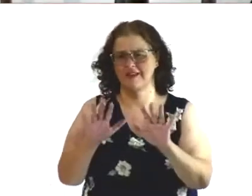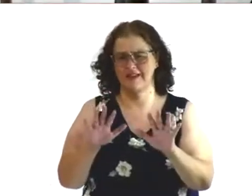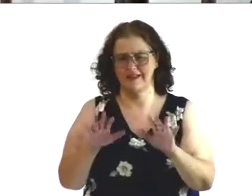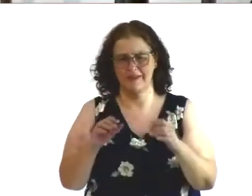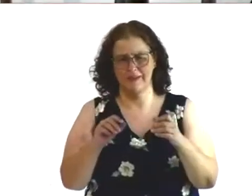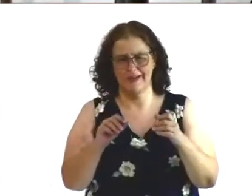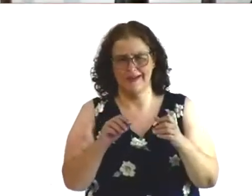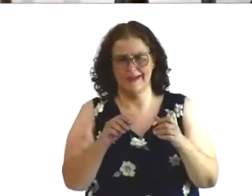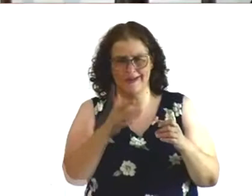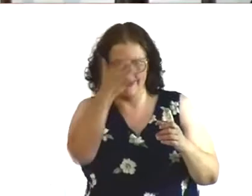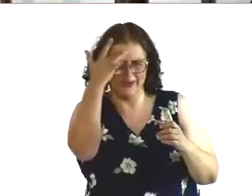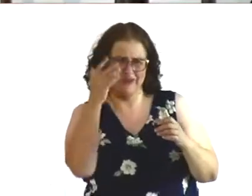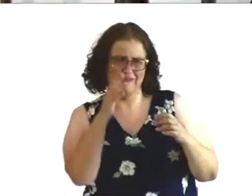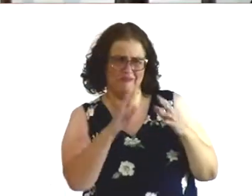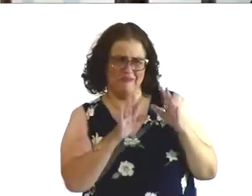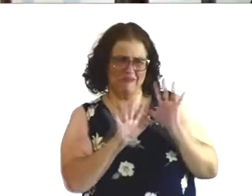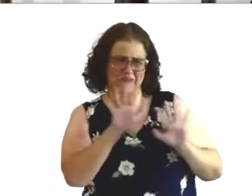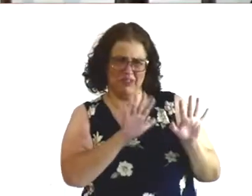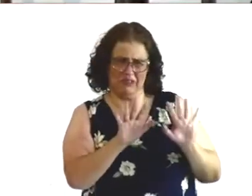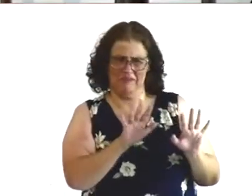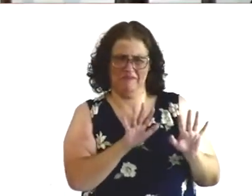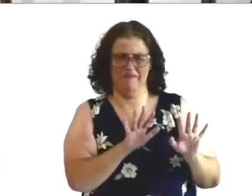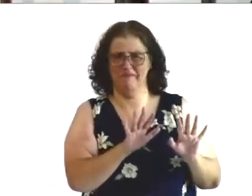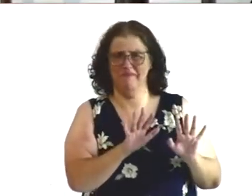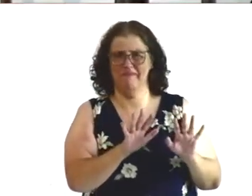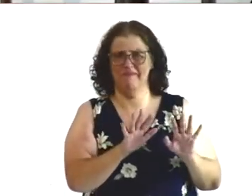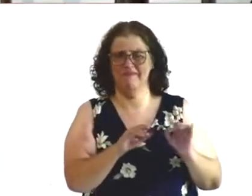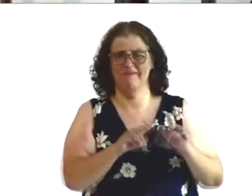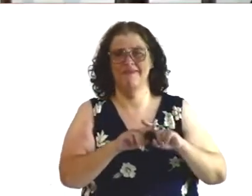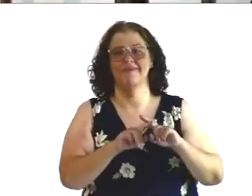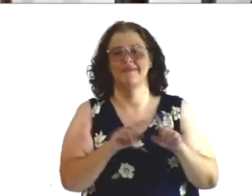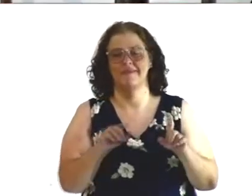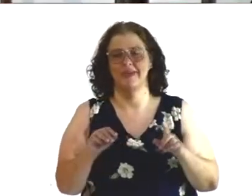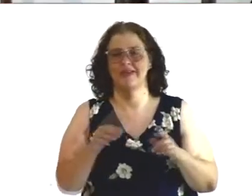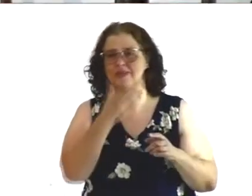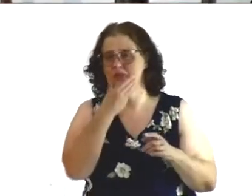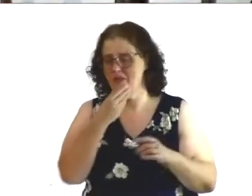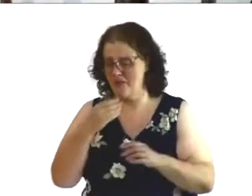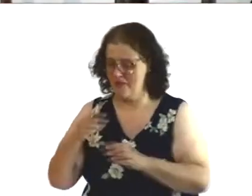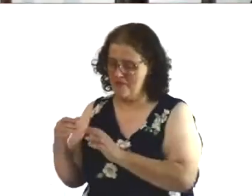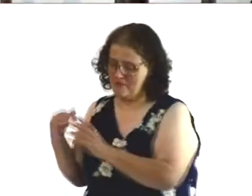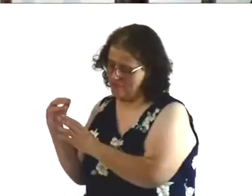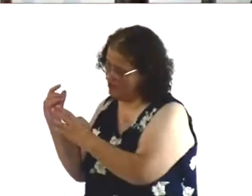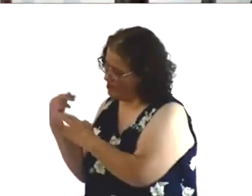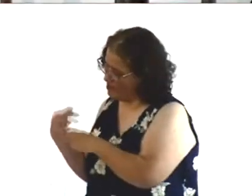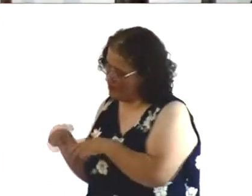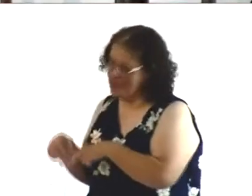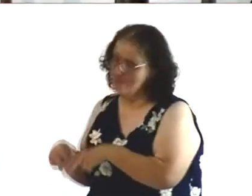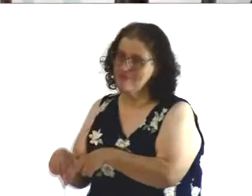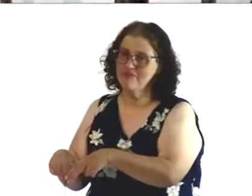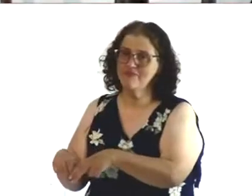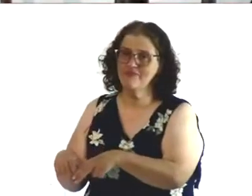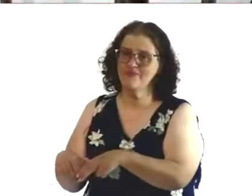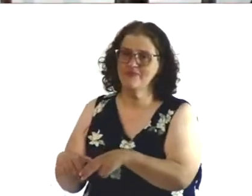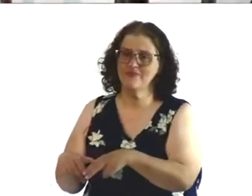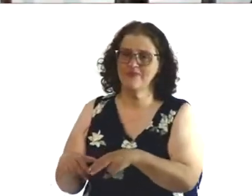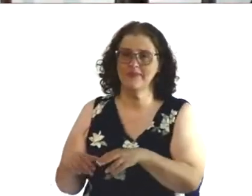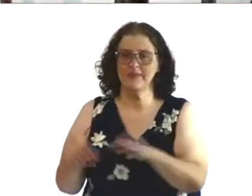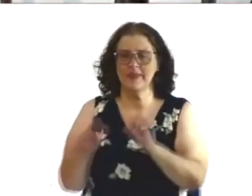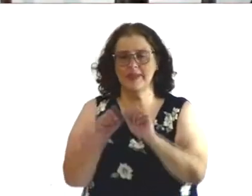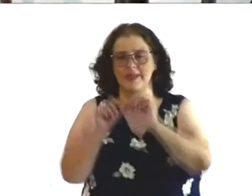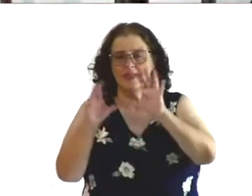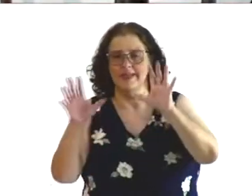estranha. Os magos, eles tentam de certa maneira criar